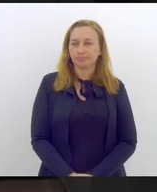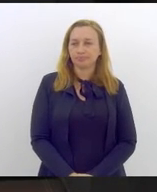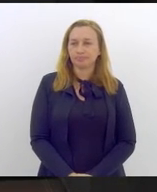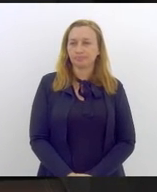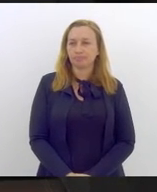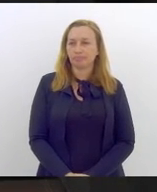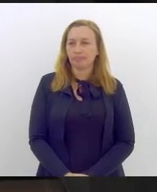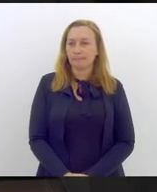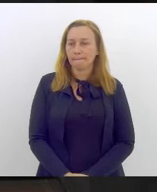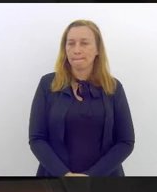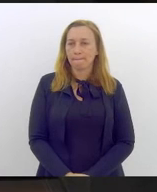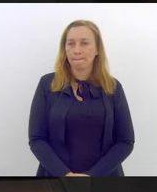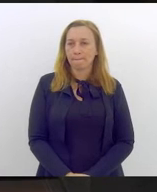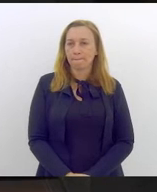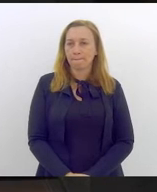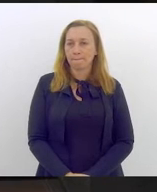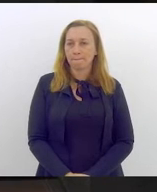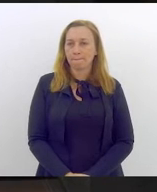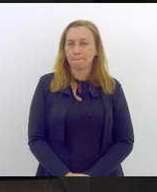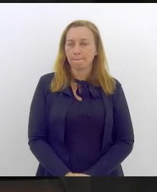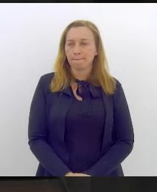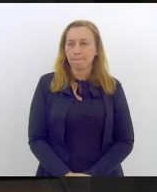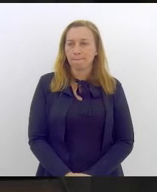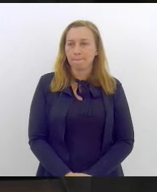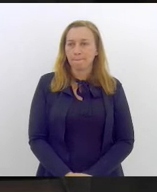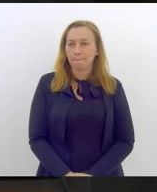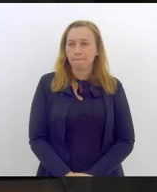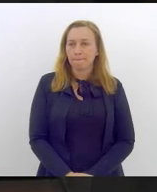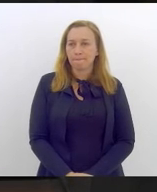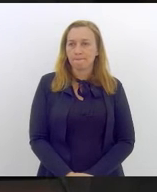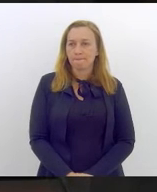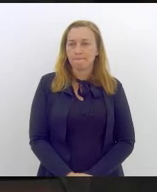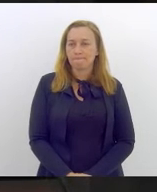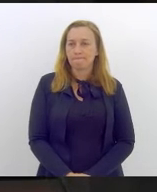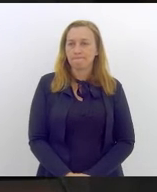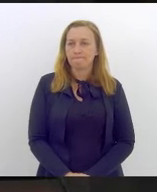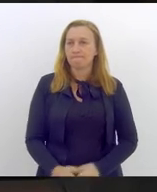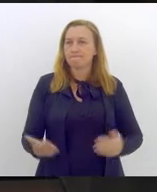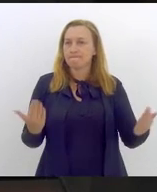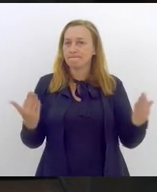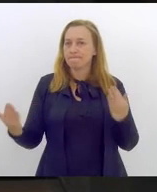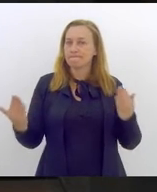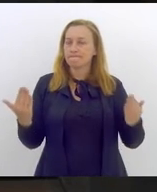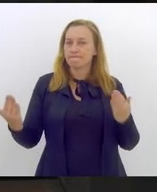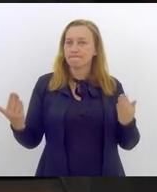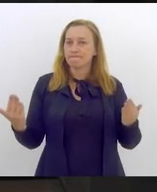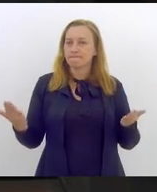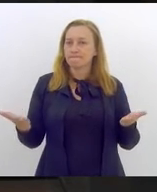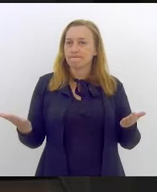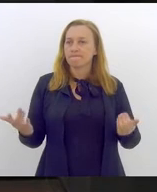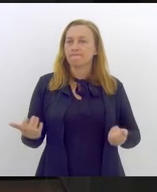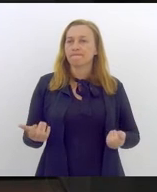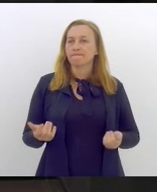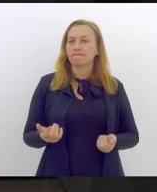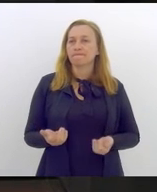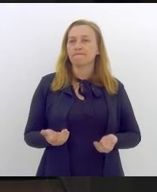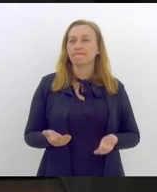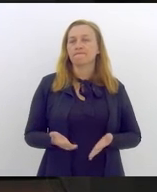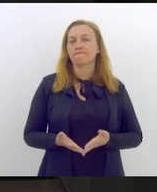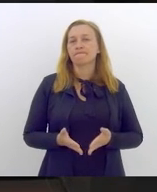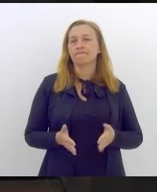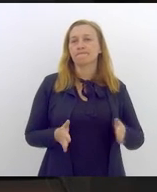eu só queria mostrar que se nós compararmos o balanço orçamentário do segundo